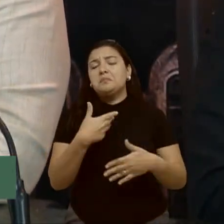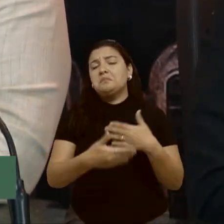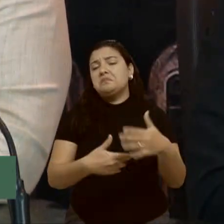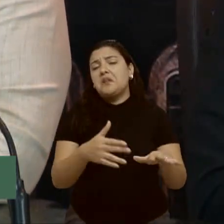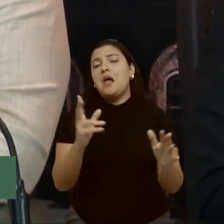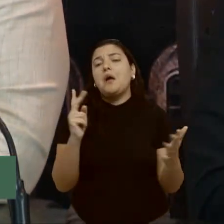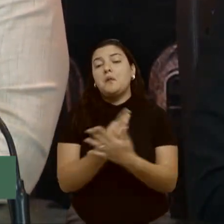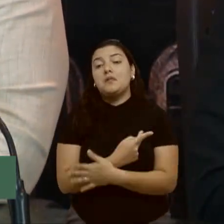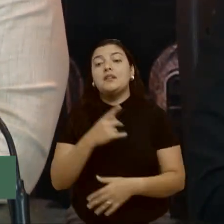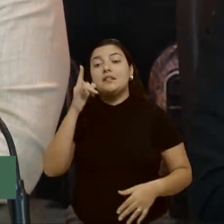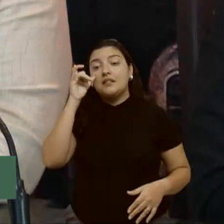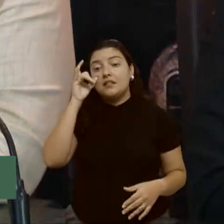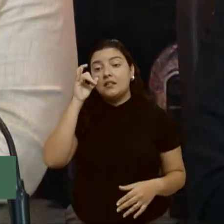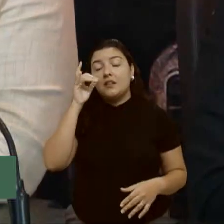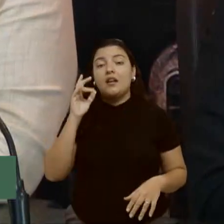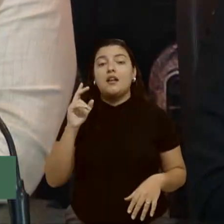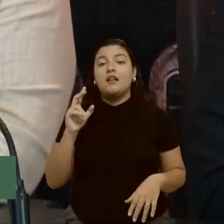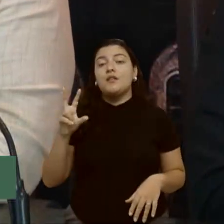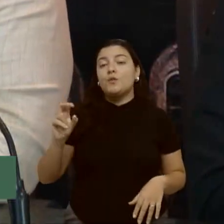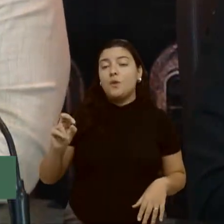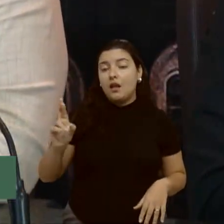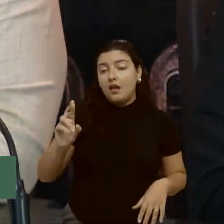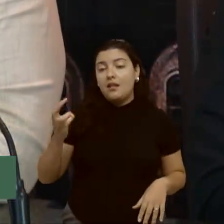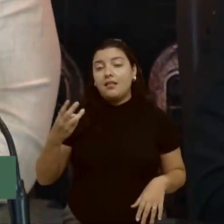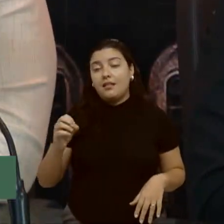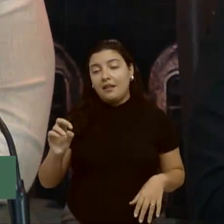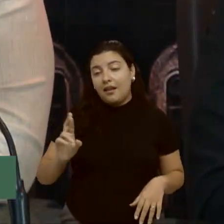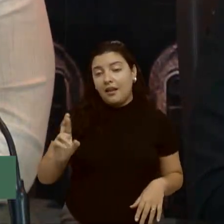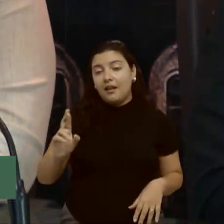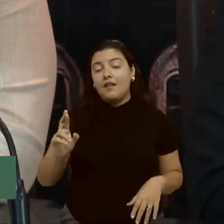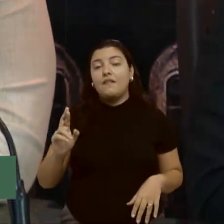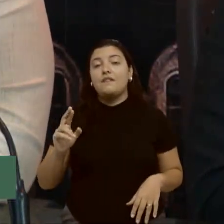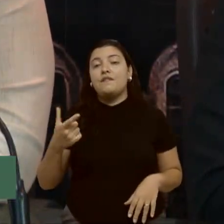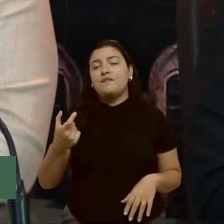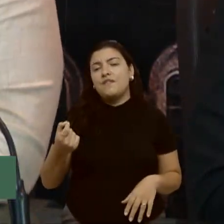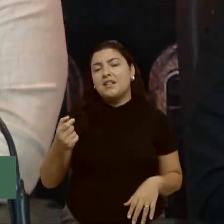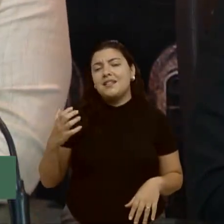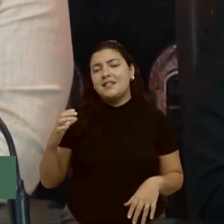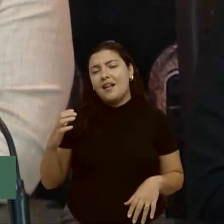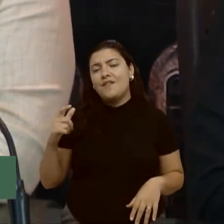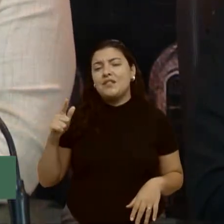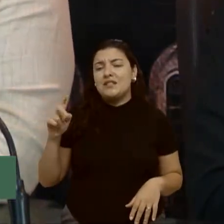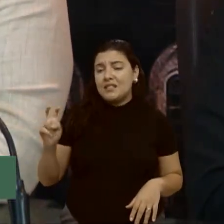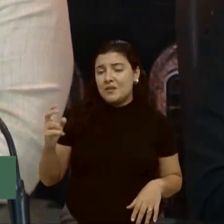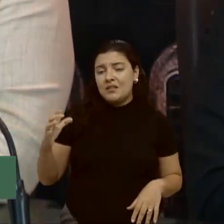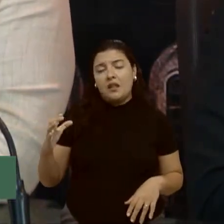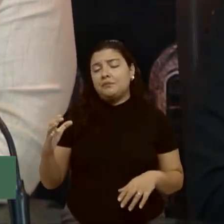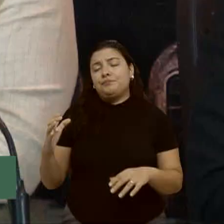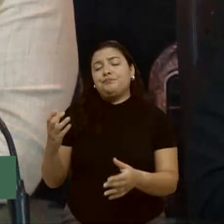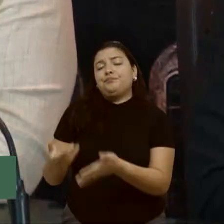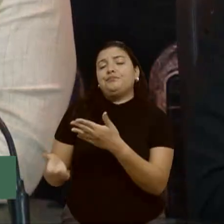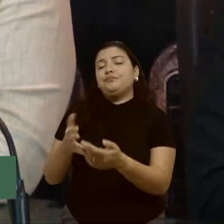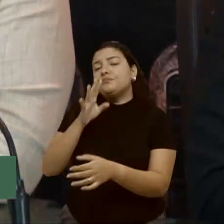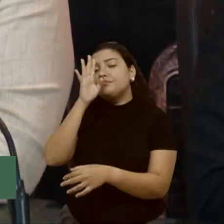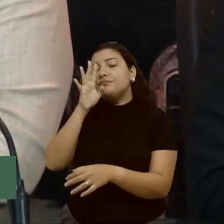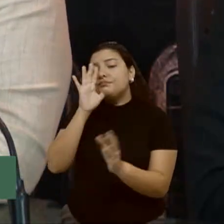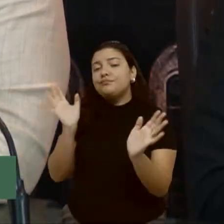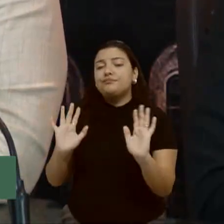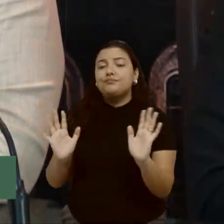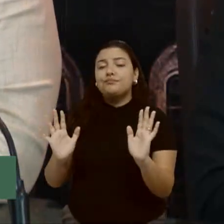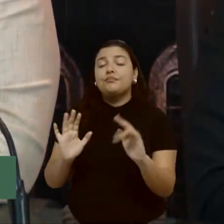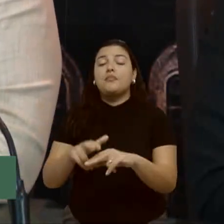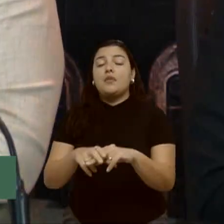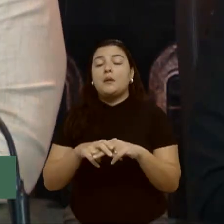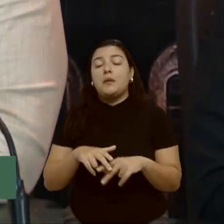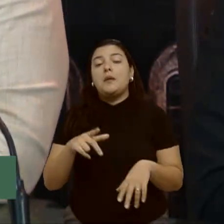acontece muito no Instagram, cai no golpe, é R$50, R$30, aí os 20 centavos, os 5 centavos, aí a pessoa se acomoda, acha que o